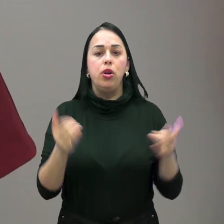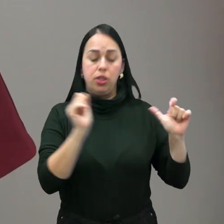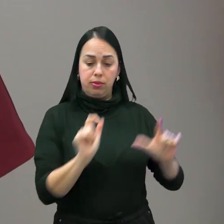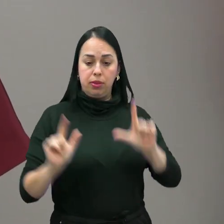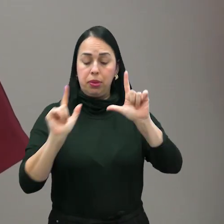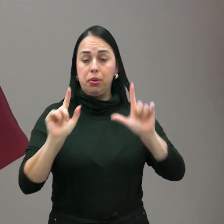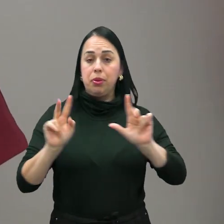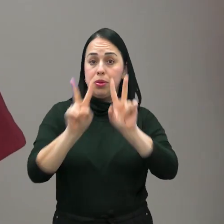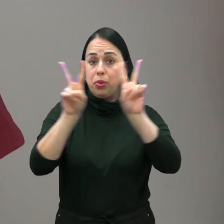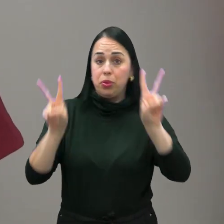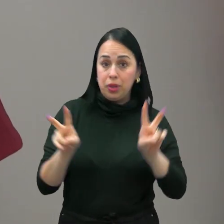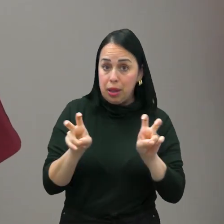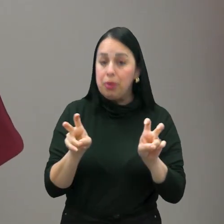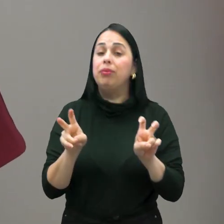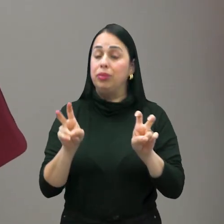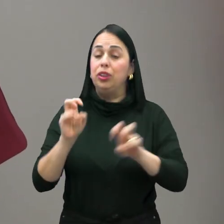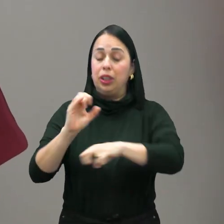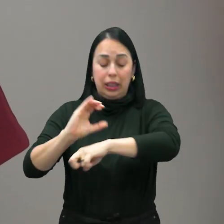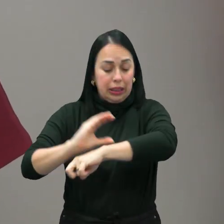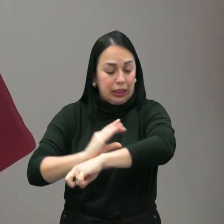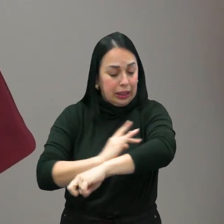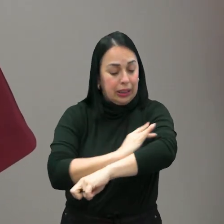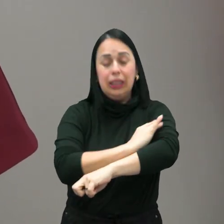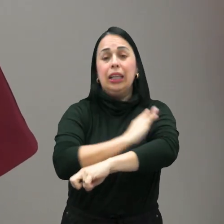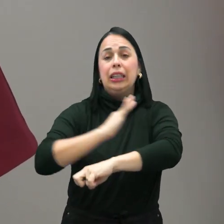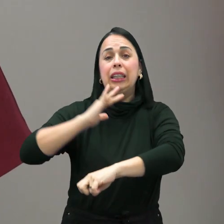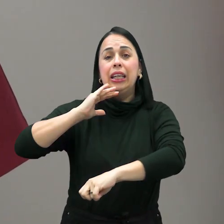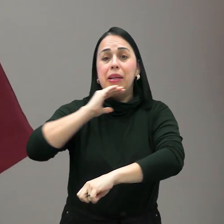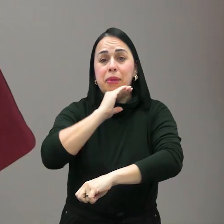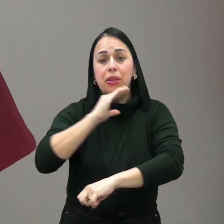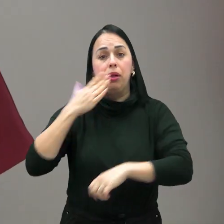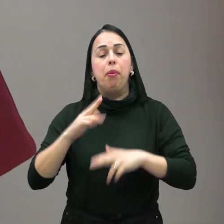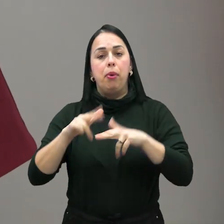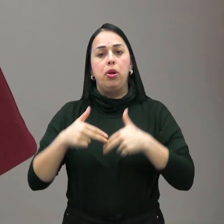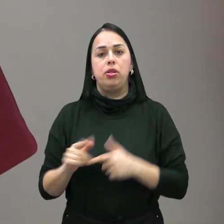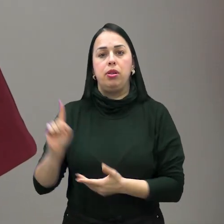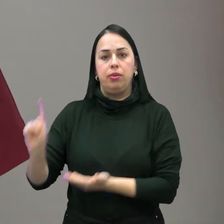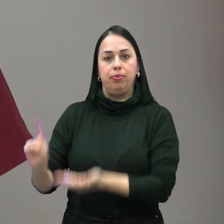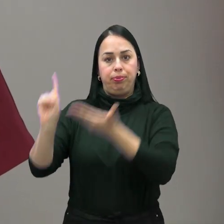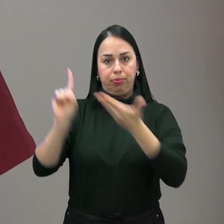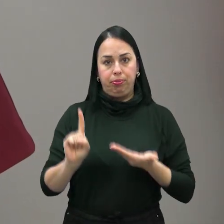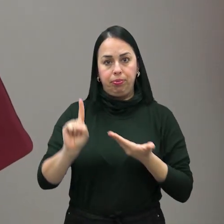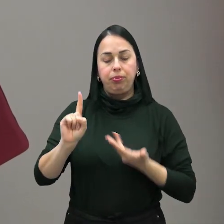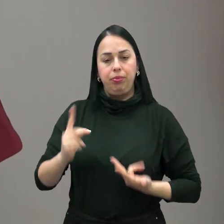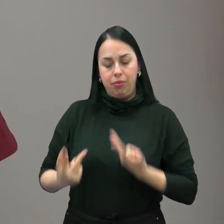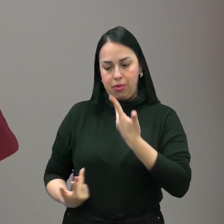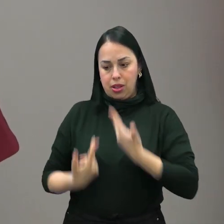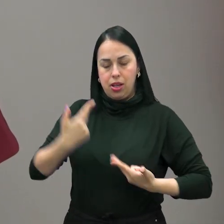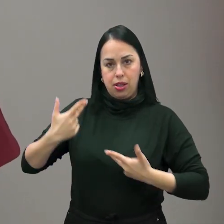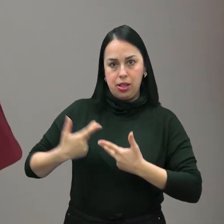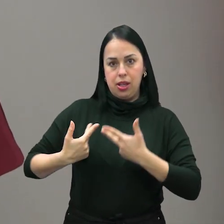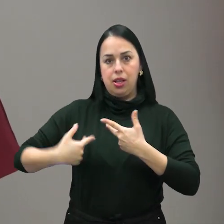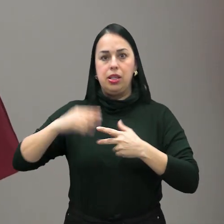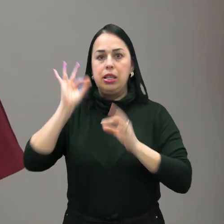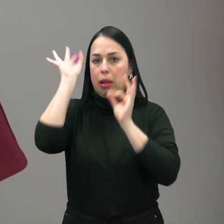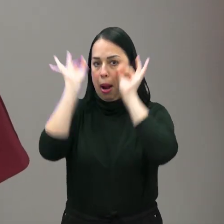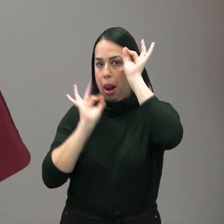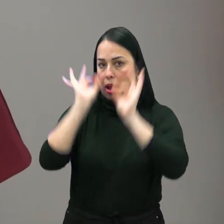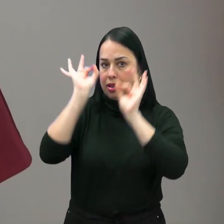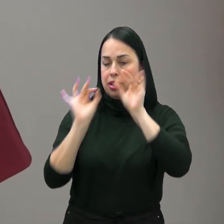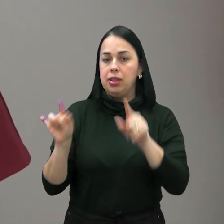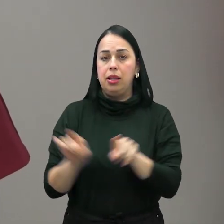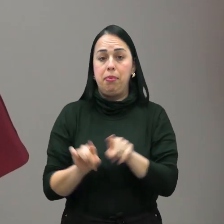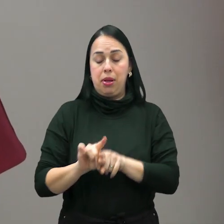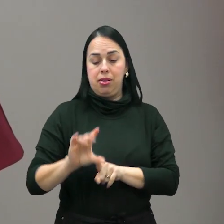falaremos justamente sobre este assunto. Portanto, eu recebo aqui no estúdio o cirurgião plástico e coordenador